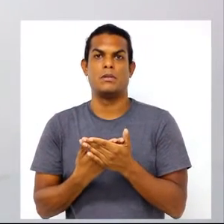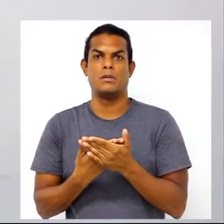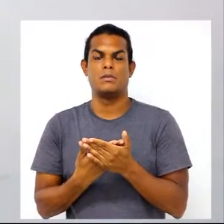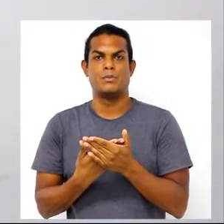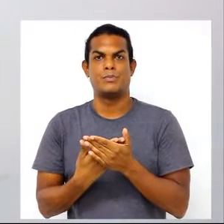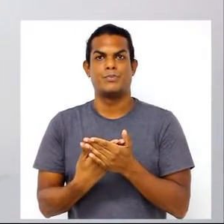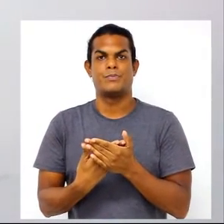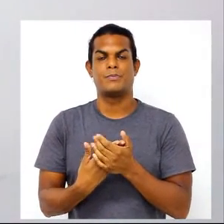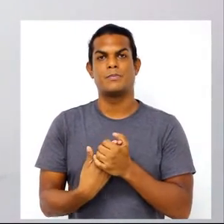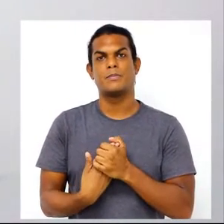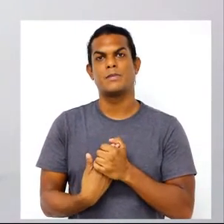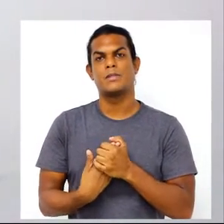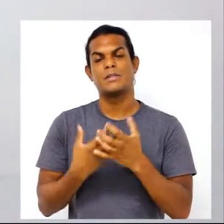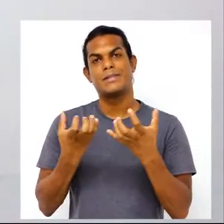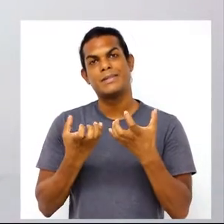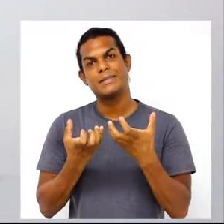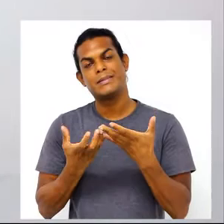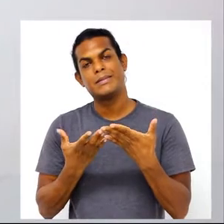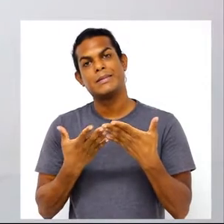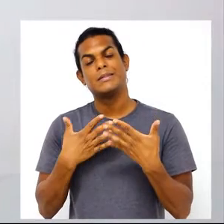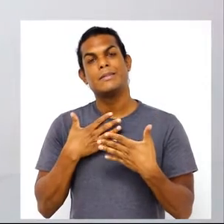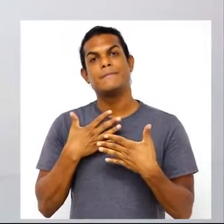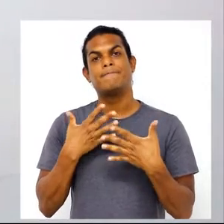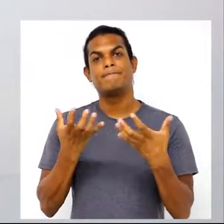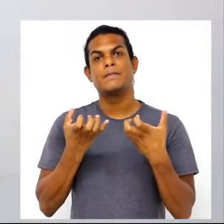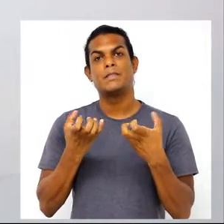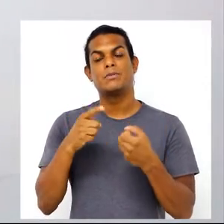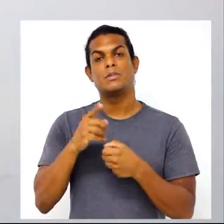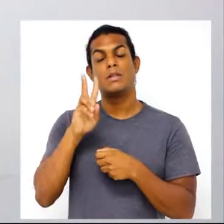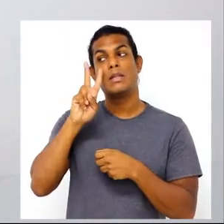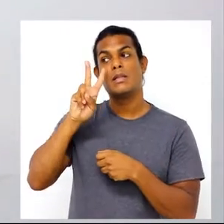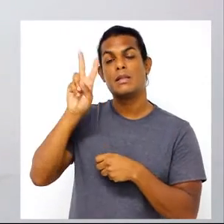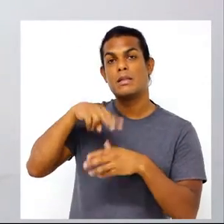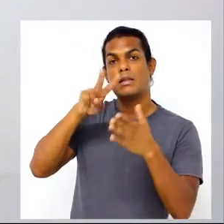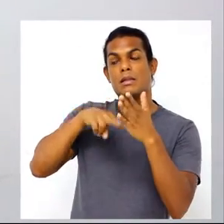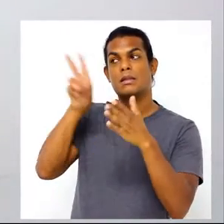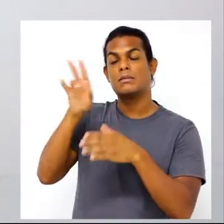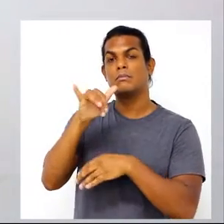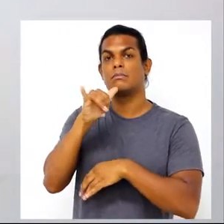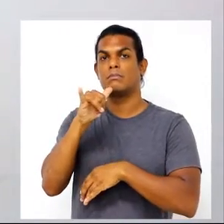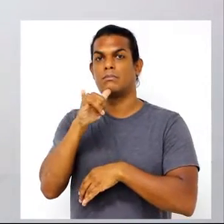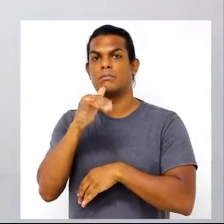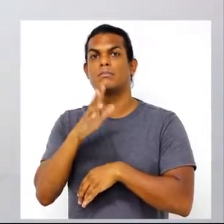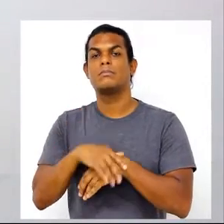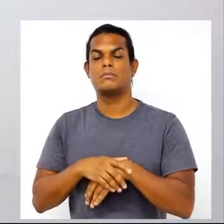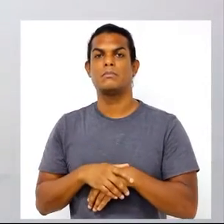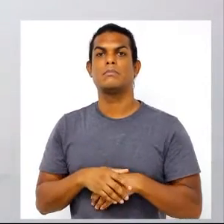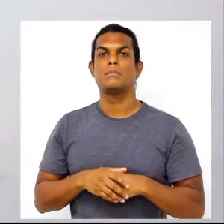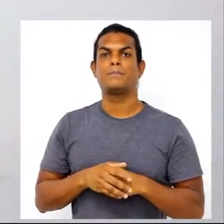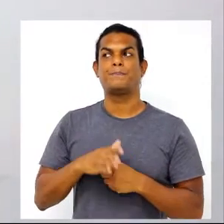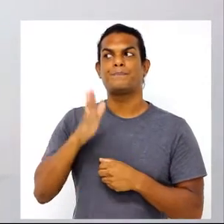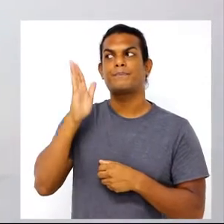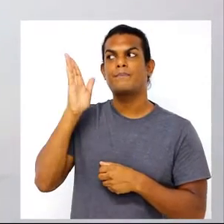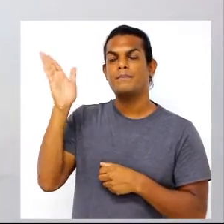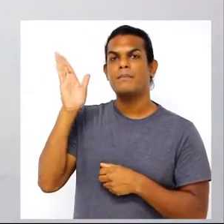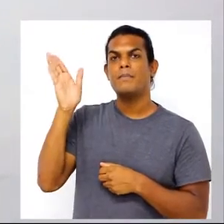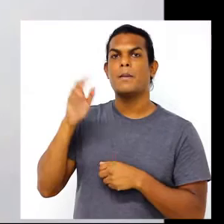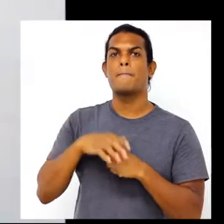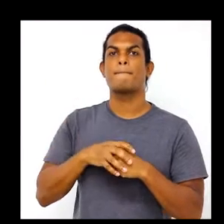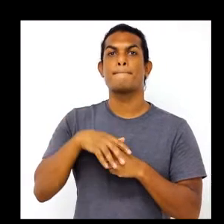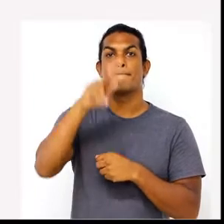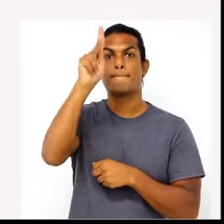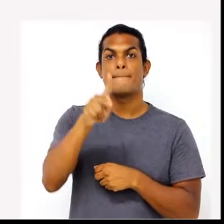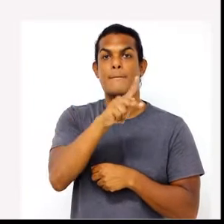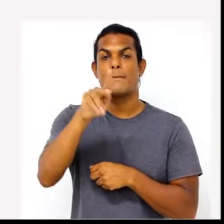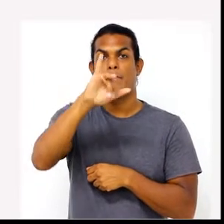de coesão e coerência, eu gostaria que a gente lesse esse pequeno exemplo para a gente poder dialogar.